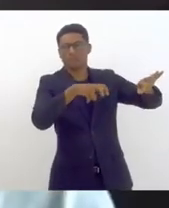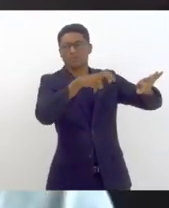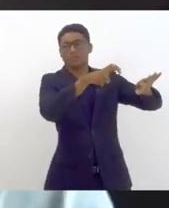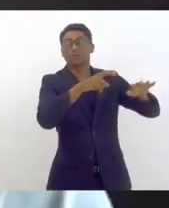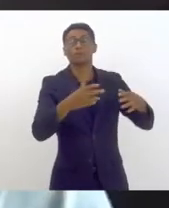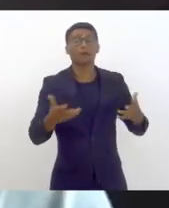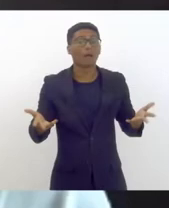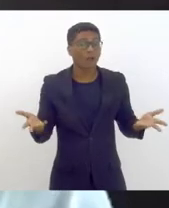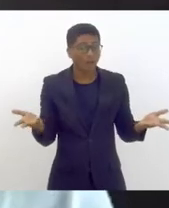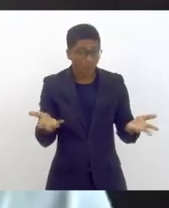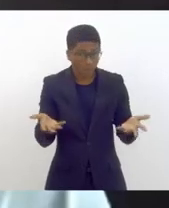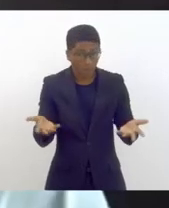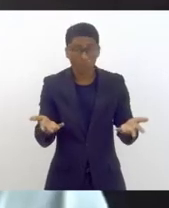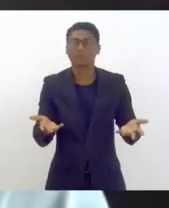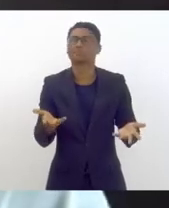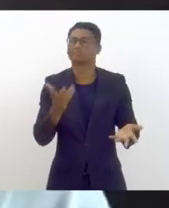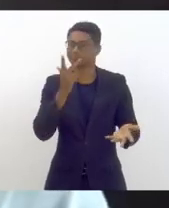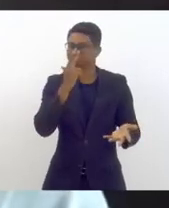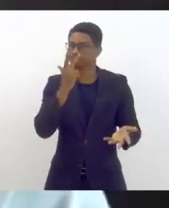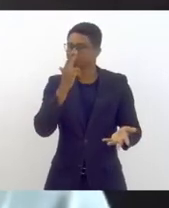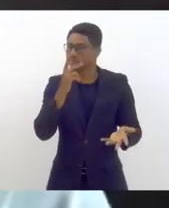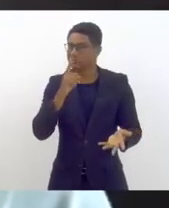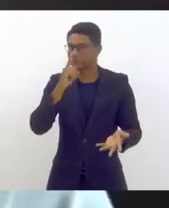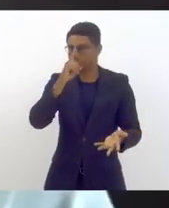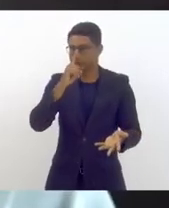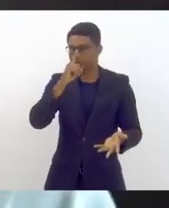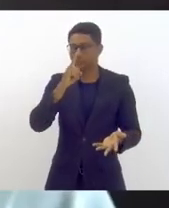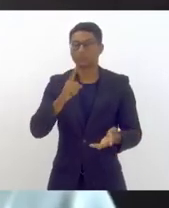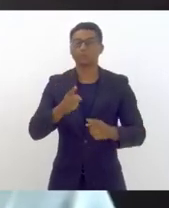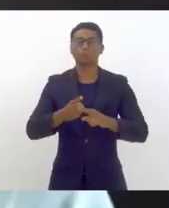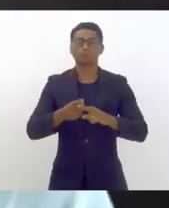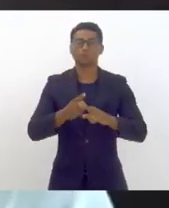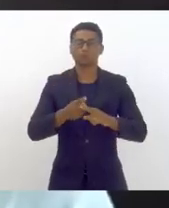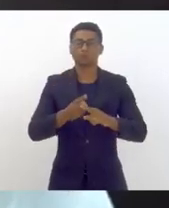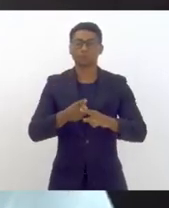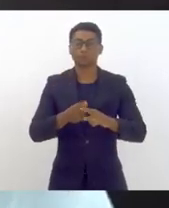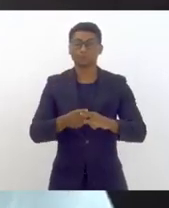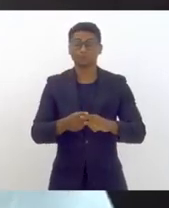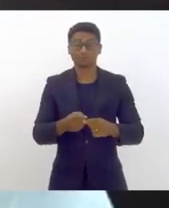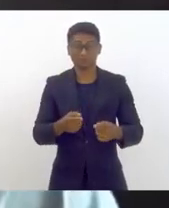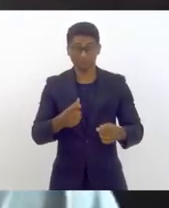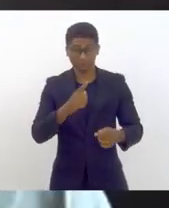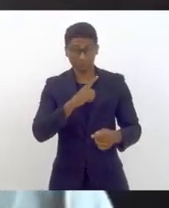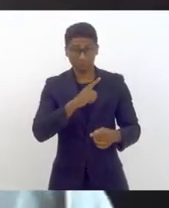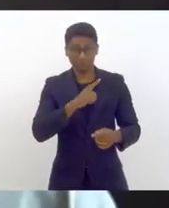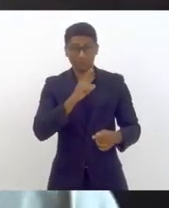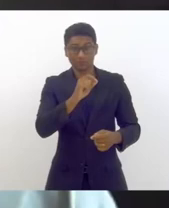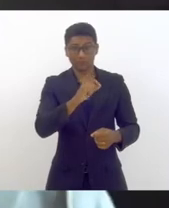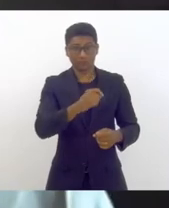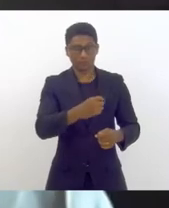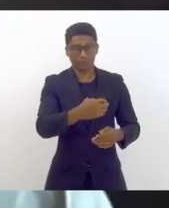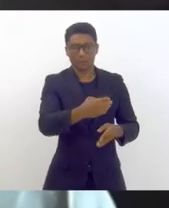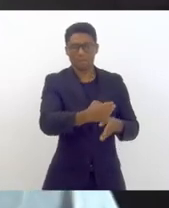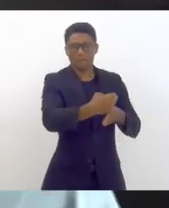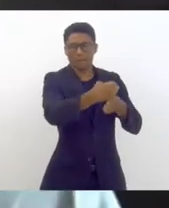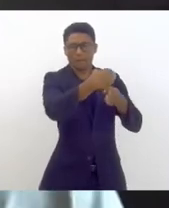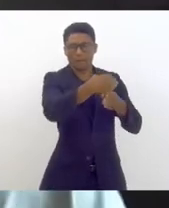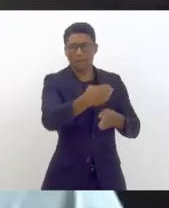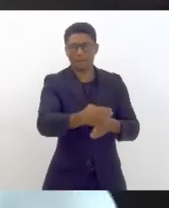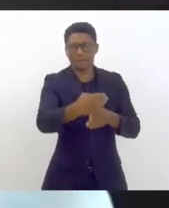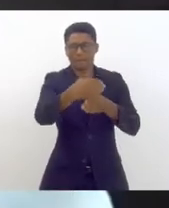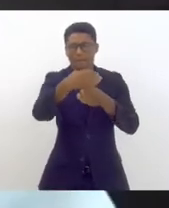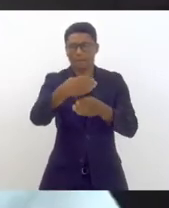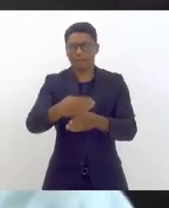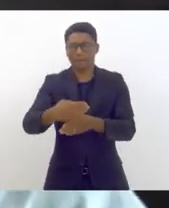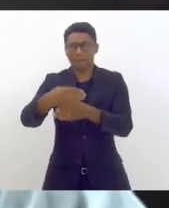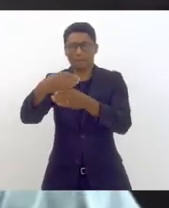mais ameaçado pela colocação de cercas e outros obstáculos físicos em propriedades privadas